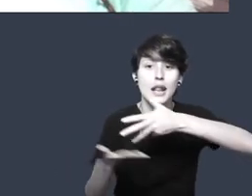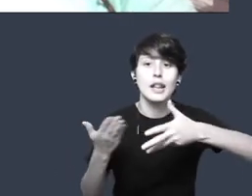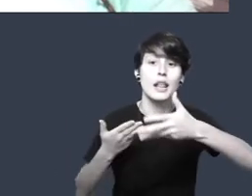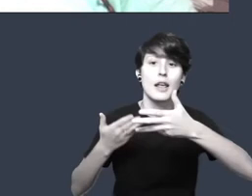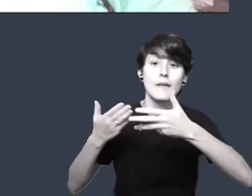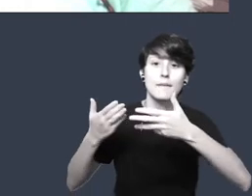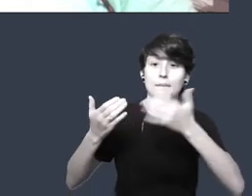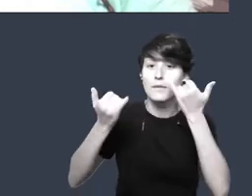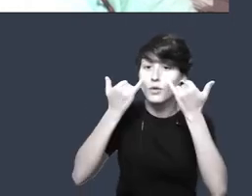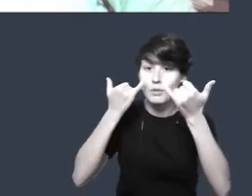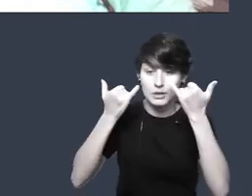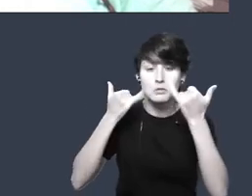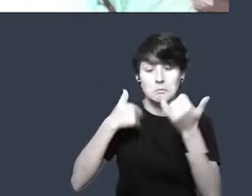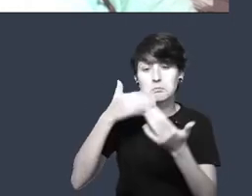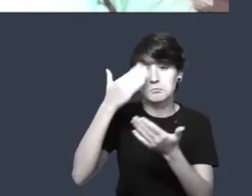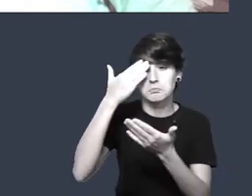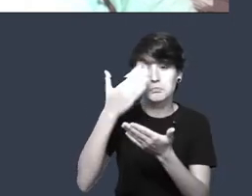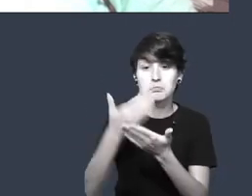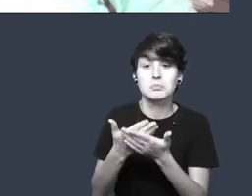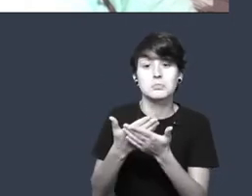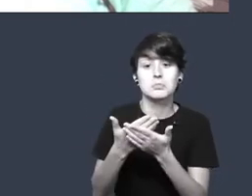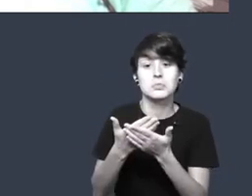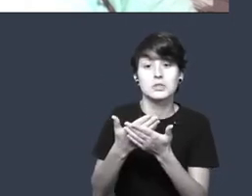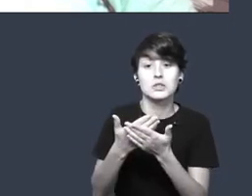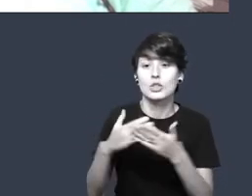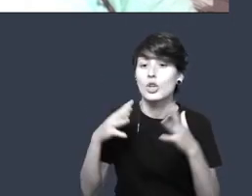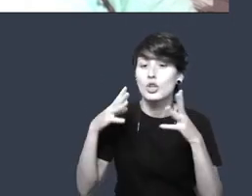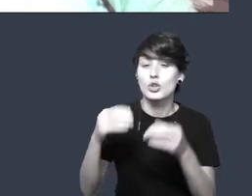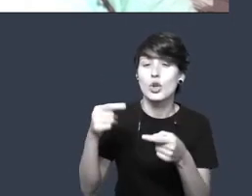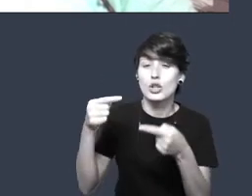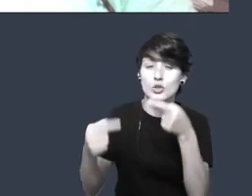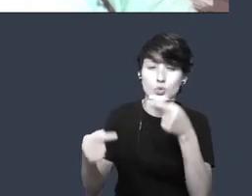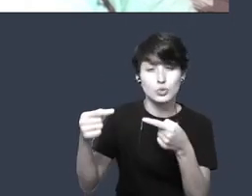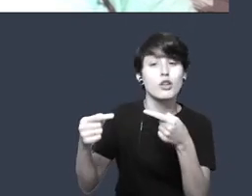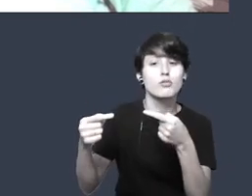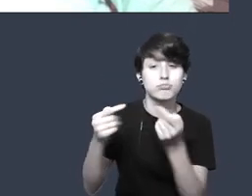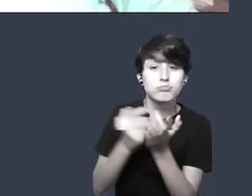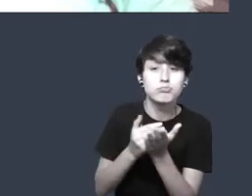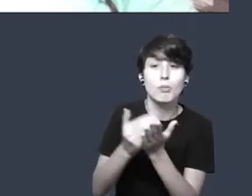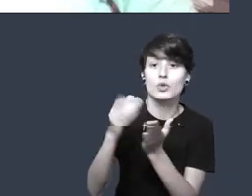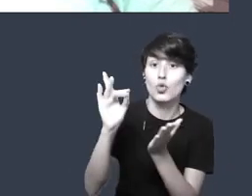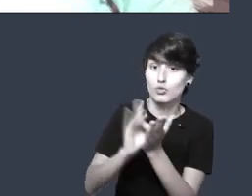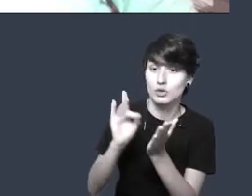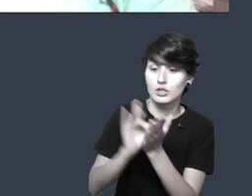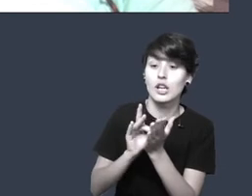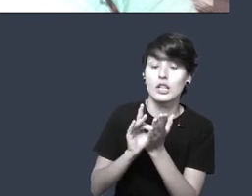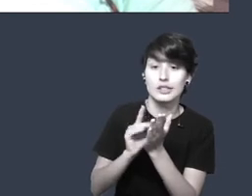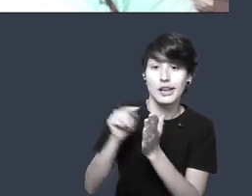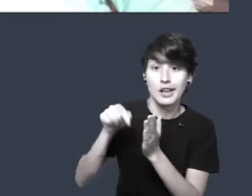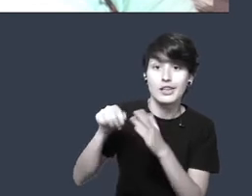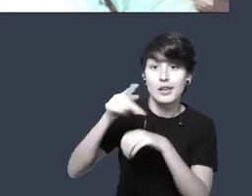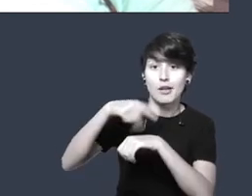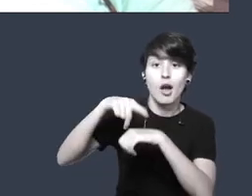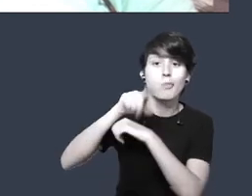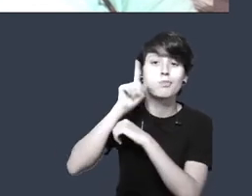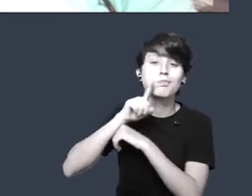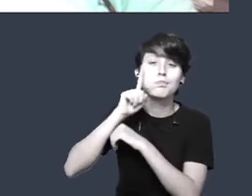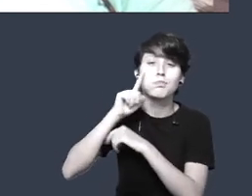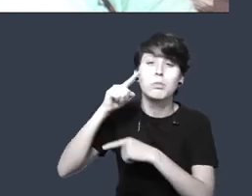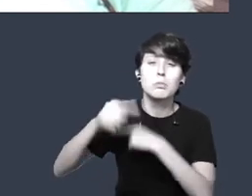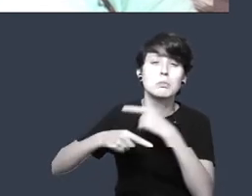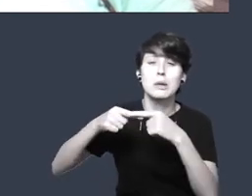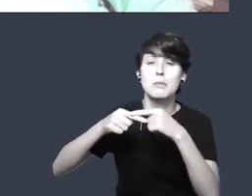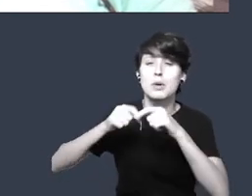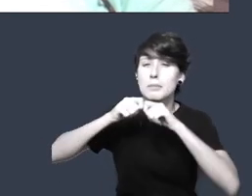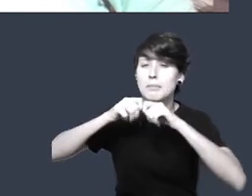eu vejo é que toda essa discussão começou realmente aqui, né, nos Estados Unidos, depois foi mais para a